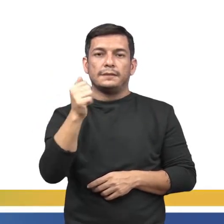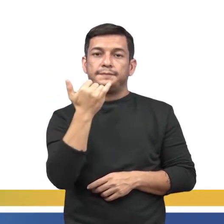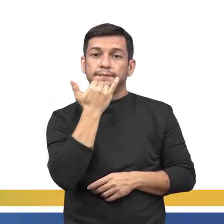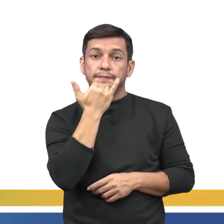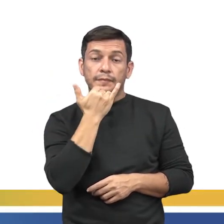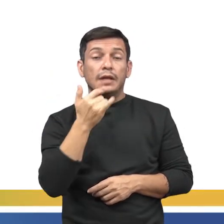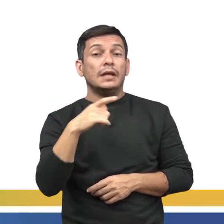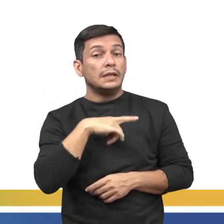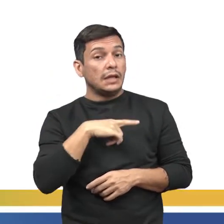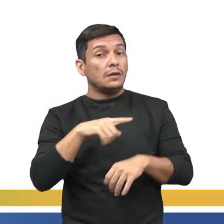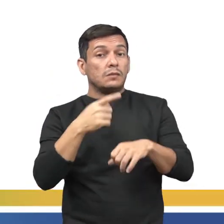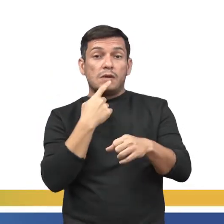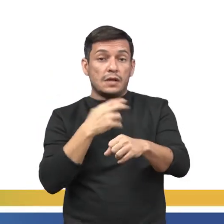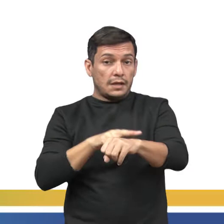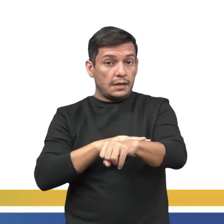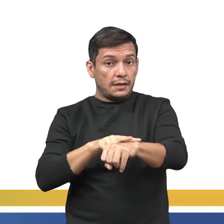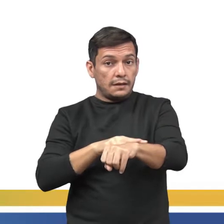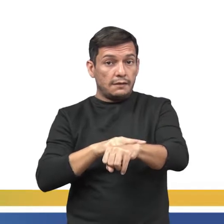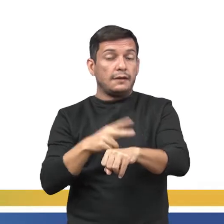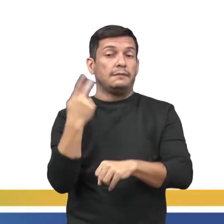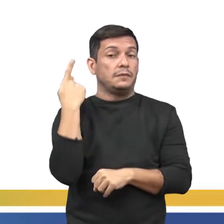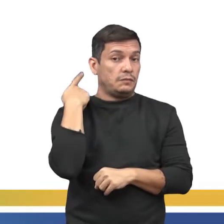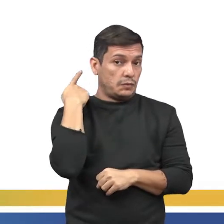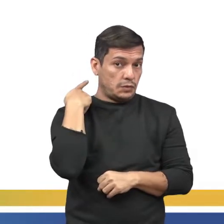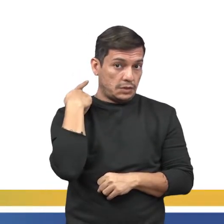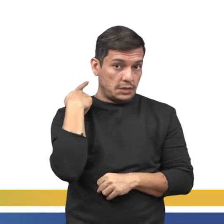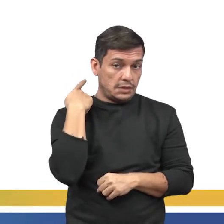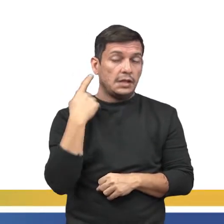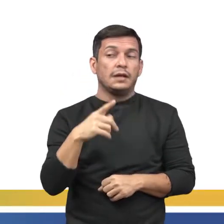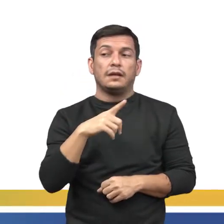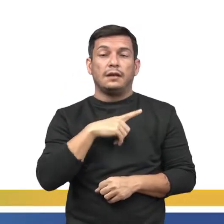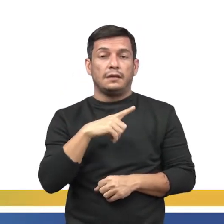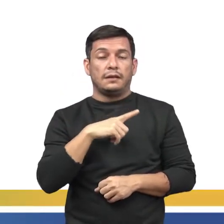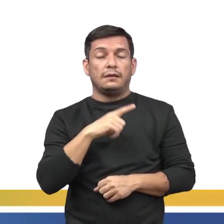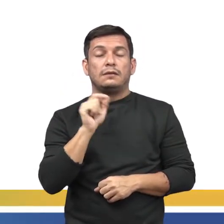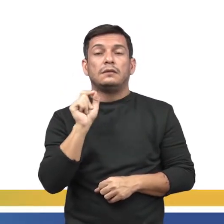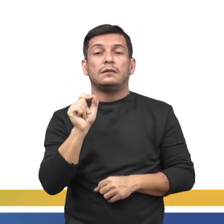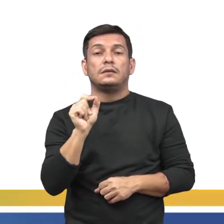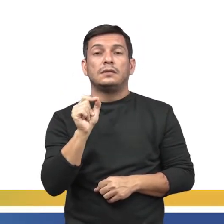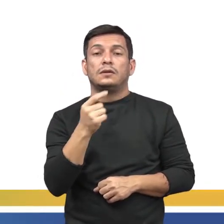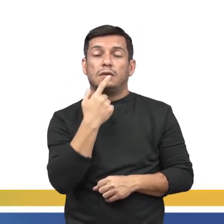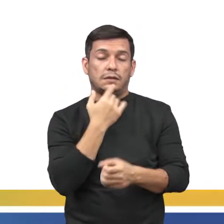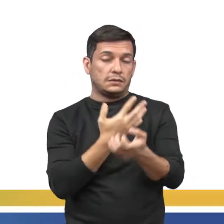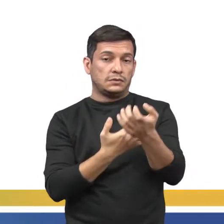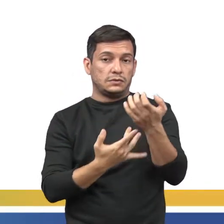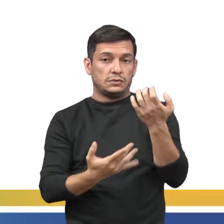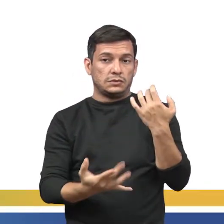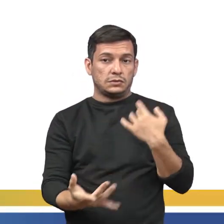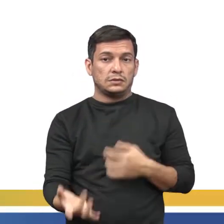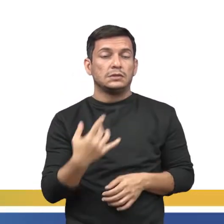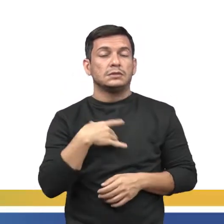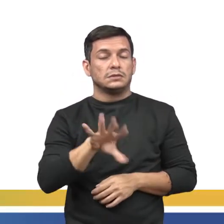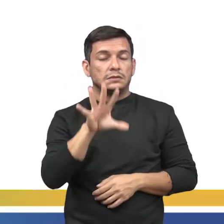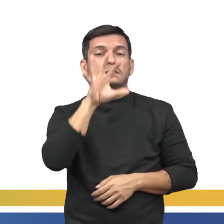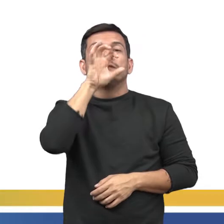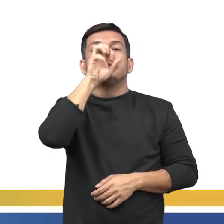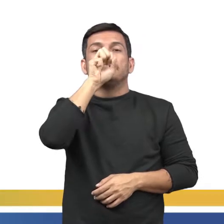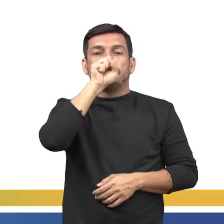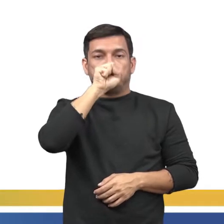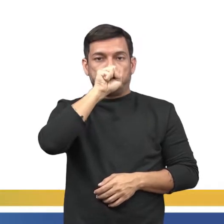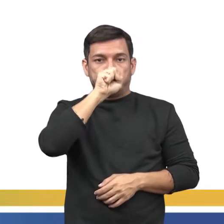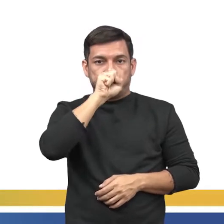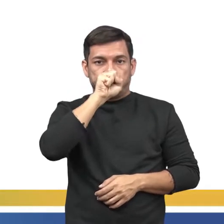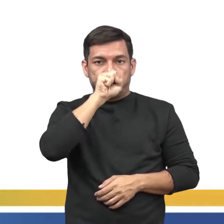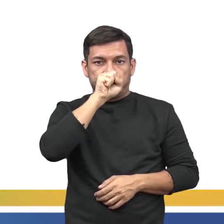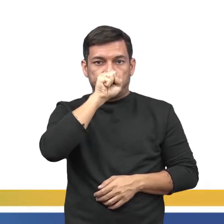nós temos as nossas veias pulmonares, que trazem o sangue já cheio de oxigênio